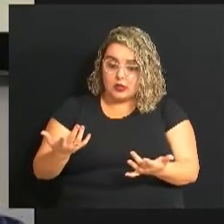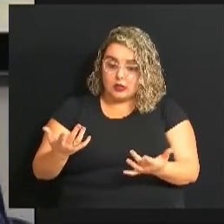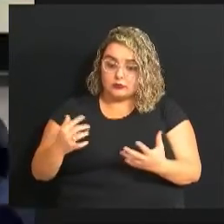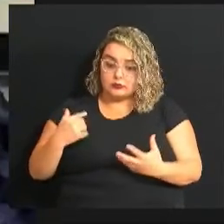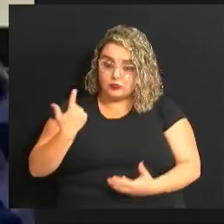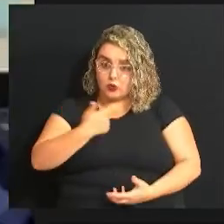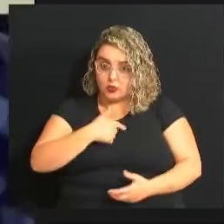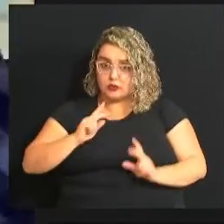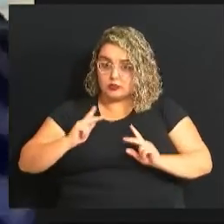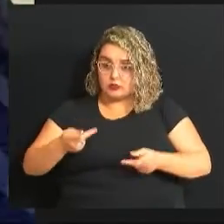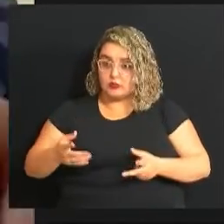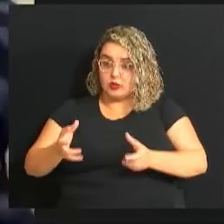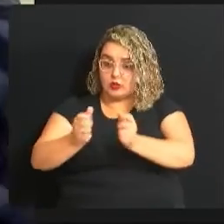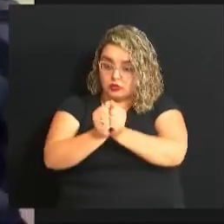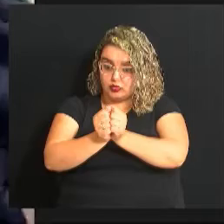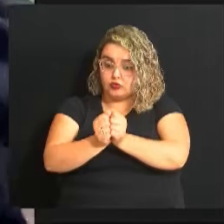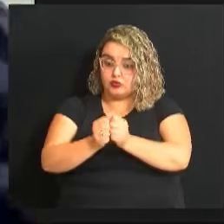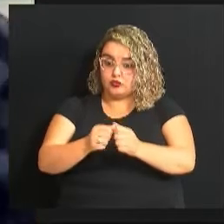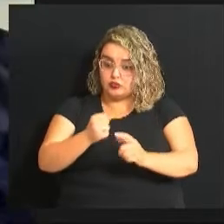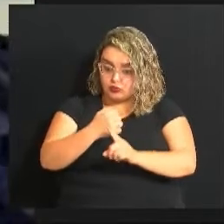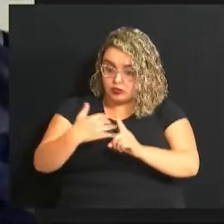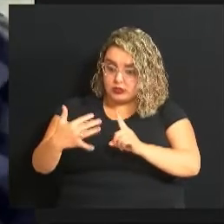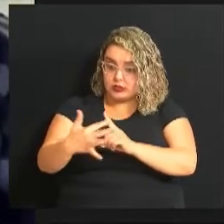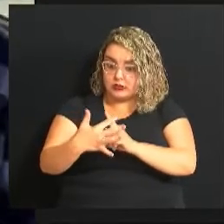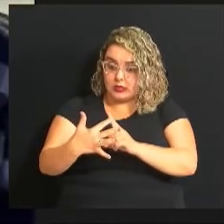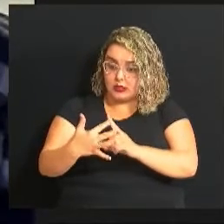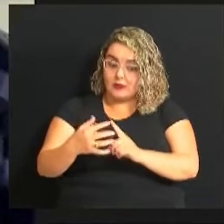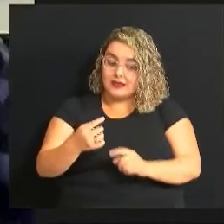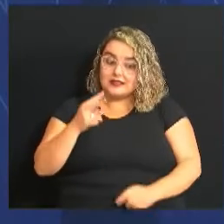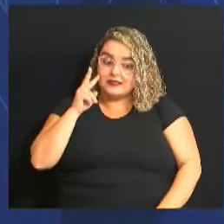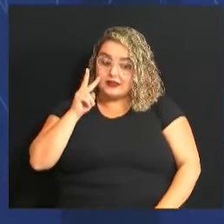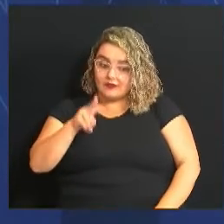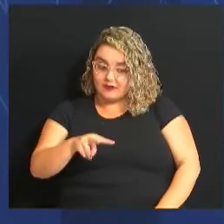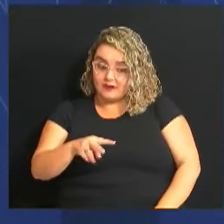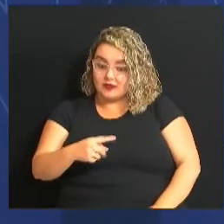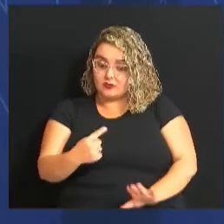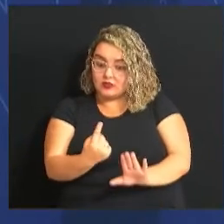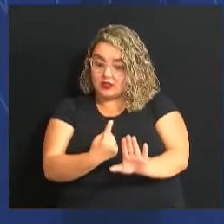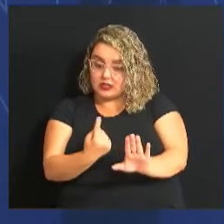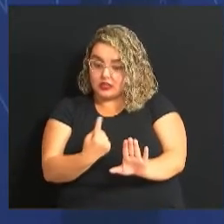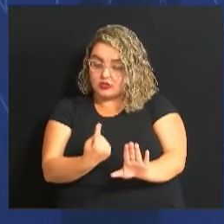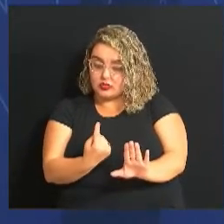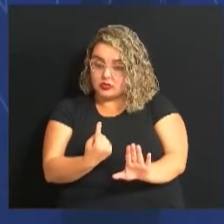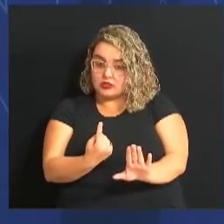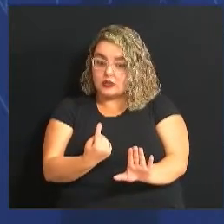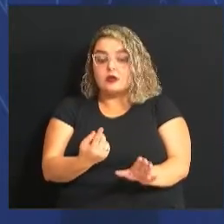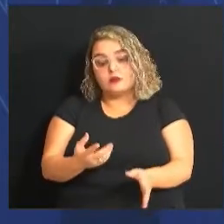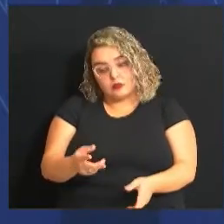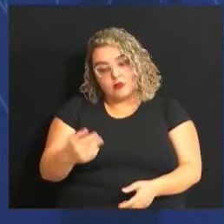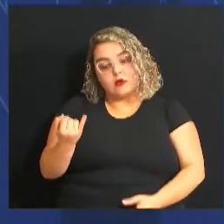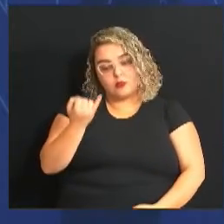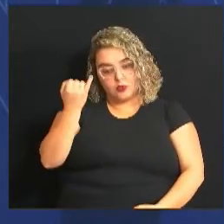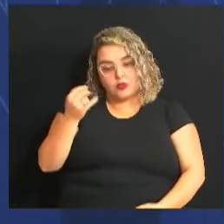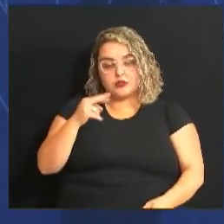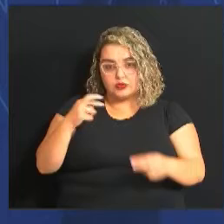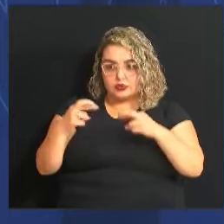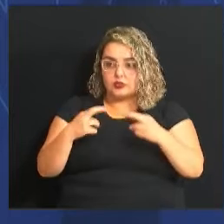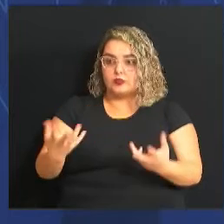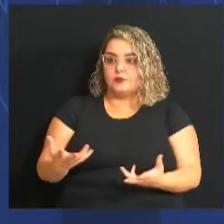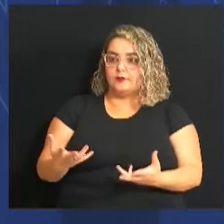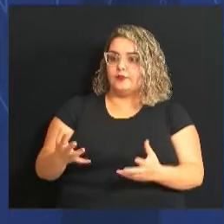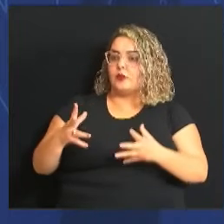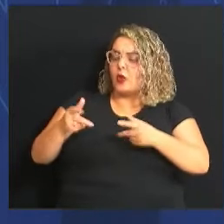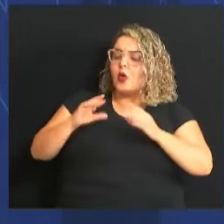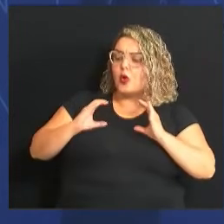para um trabalho. Tá? Sobre este assunto, pegando o gancho, todo comportamento ele apresenta aspectos